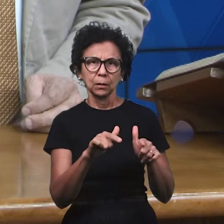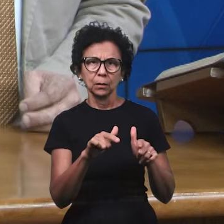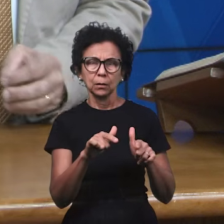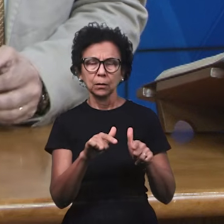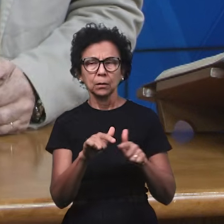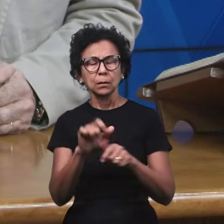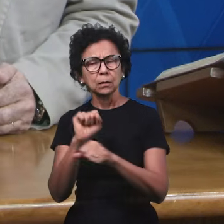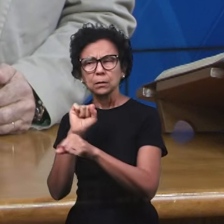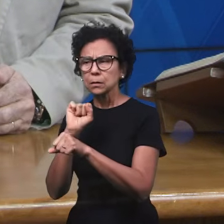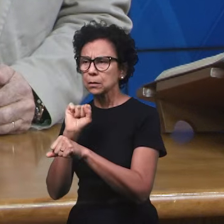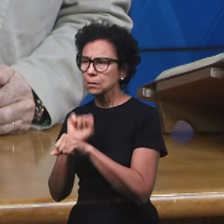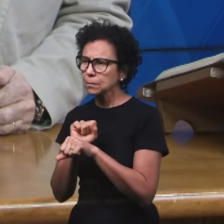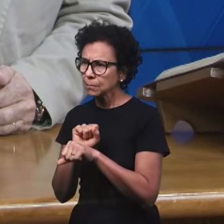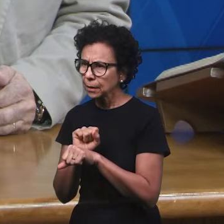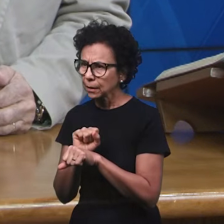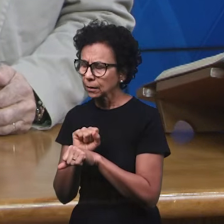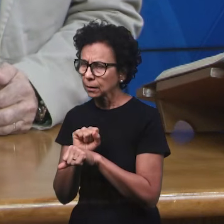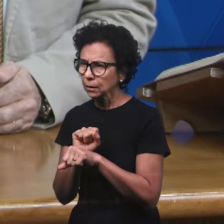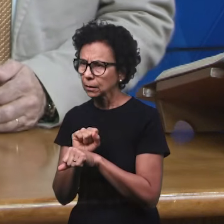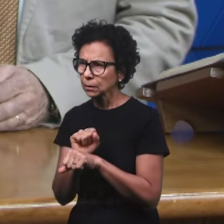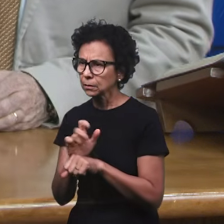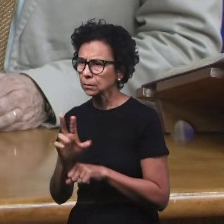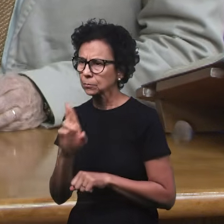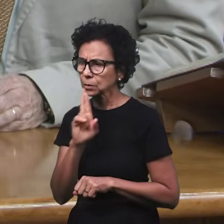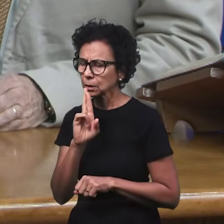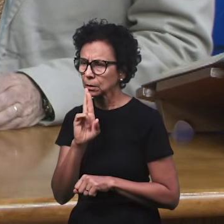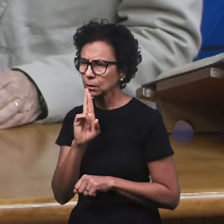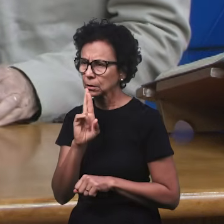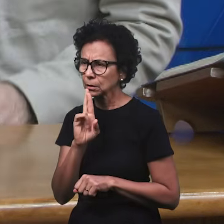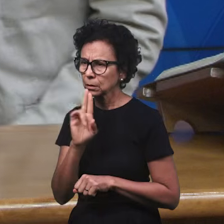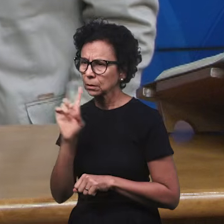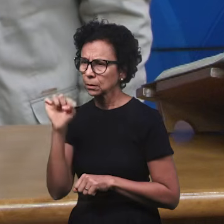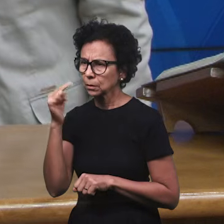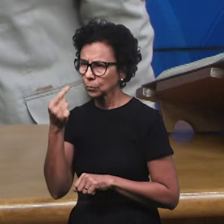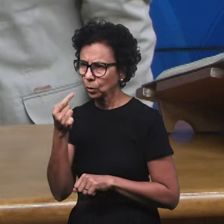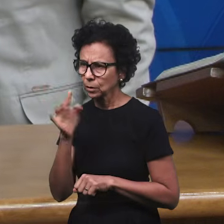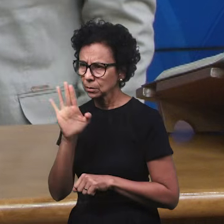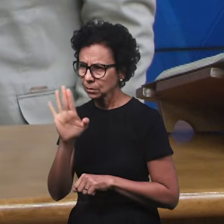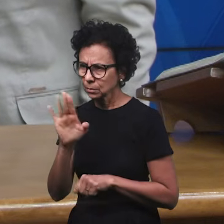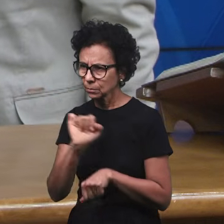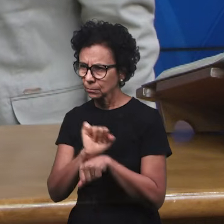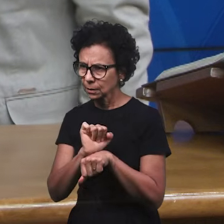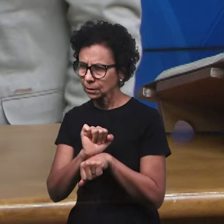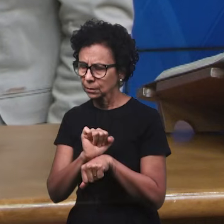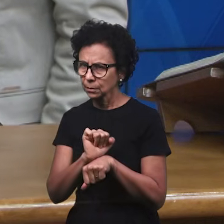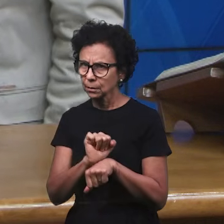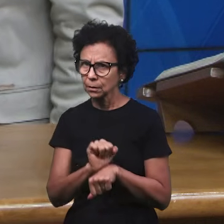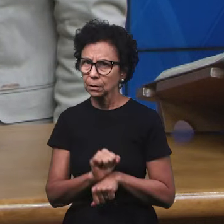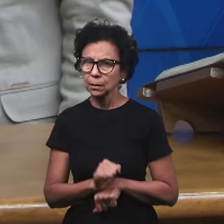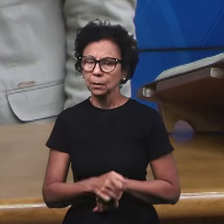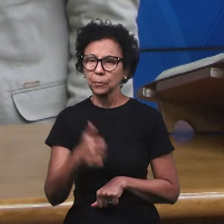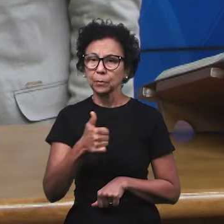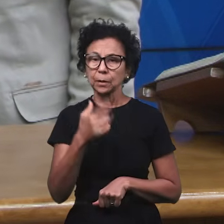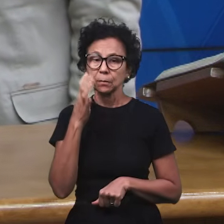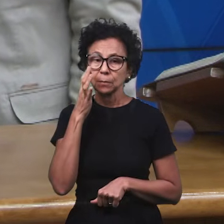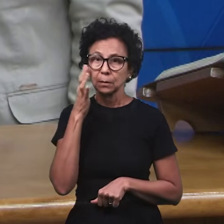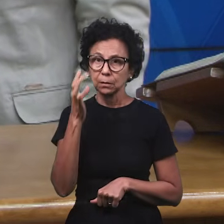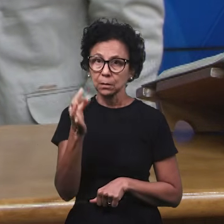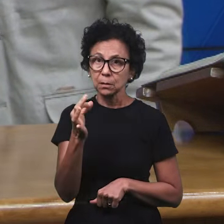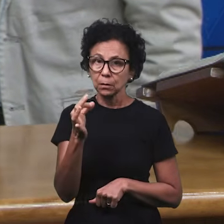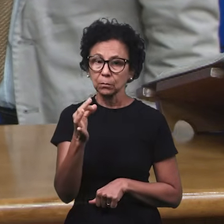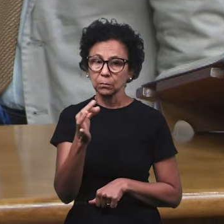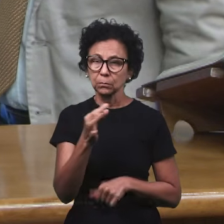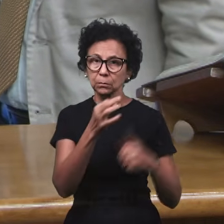você responder ou fazer qualquer tipo de especulação. Então, a palavra nos diz aqui, olha, responder antes de ouvir é estultícia, ou seja,